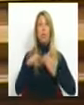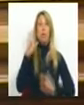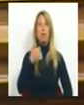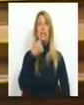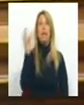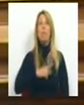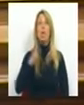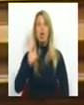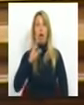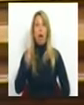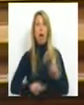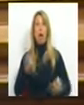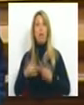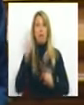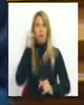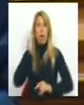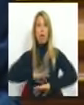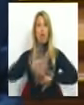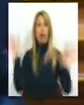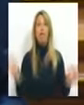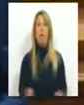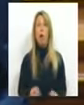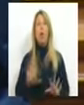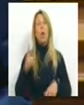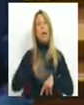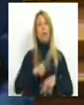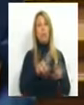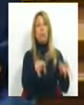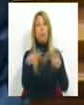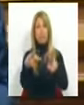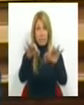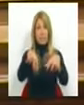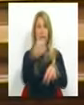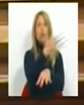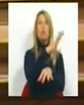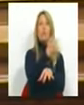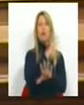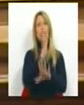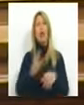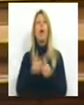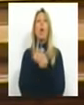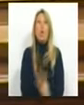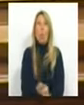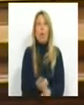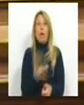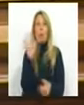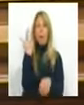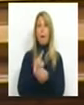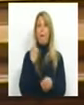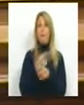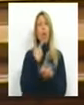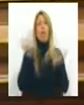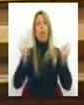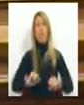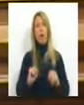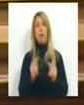já foram reavaliados. Quando o período de transição que terminou em 2015 já foi cumprido. Quando a mesma não pode, como todos